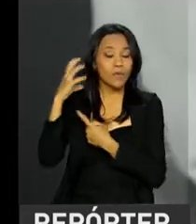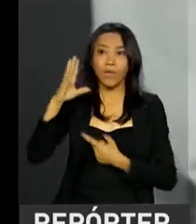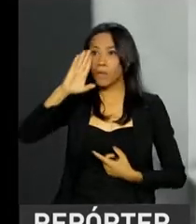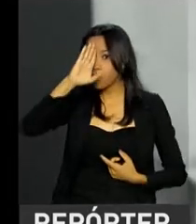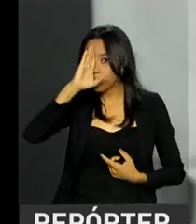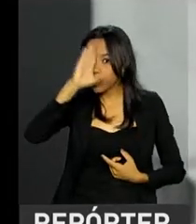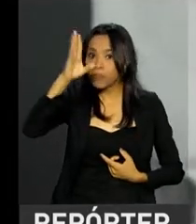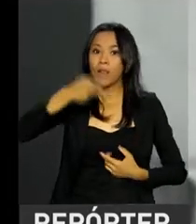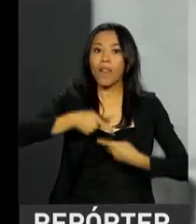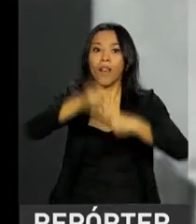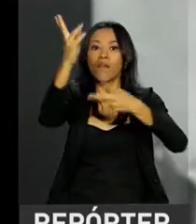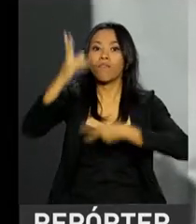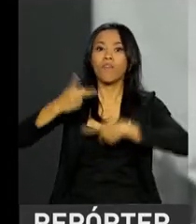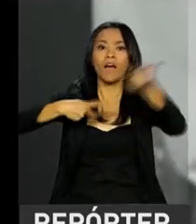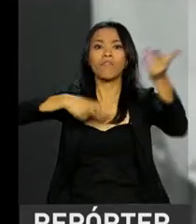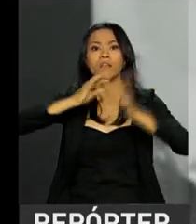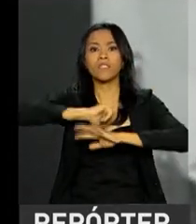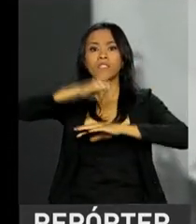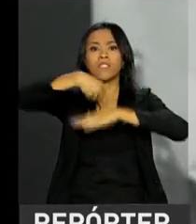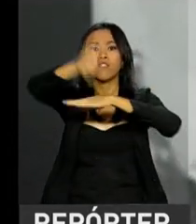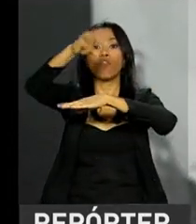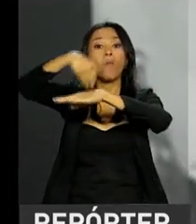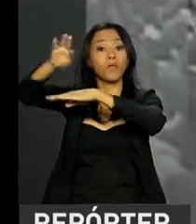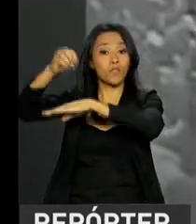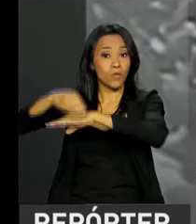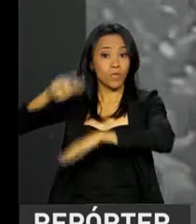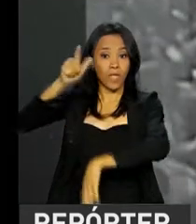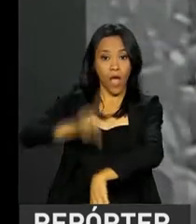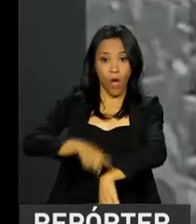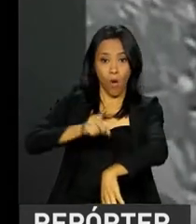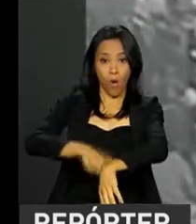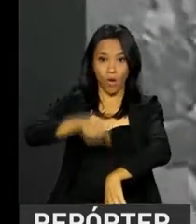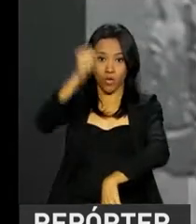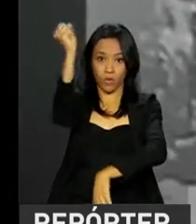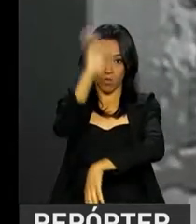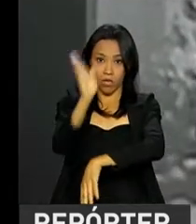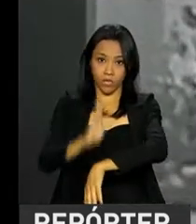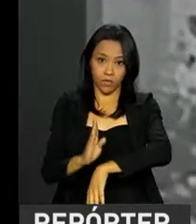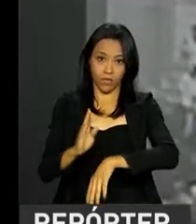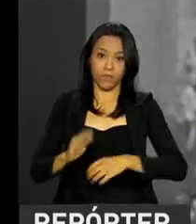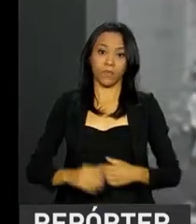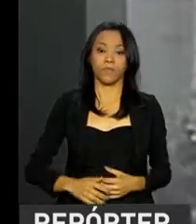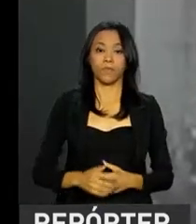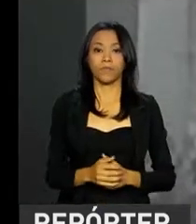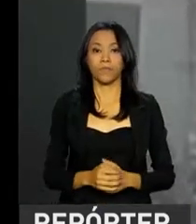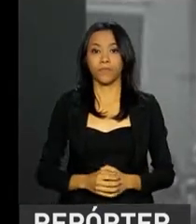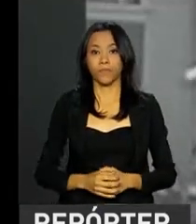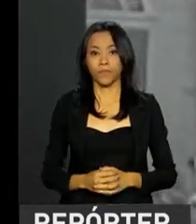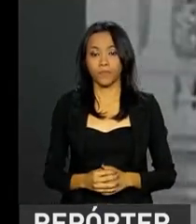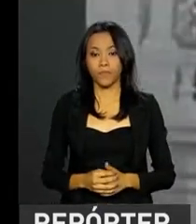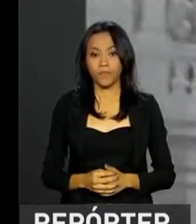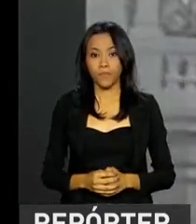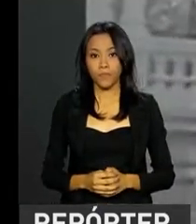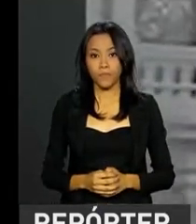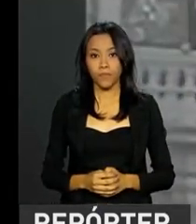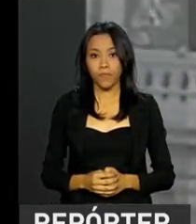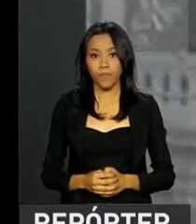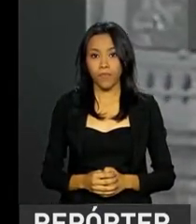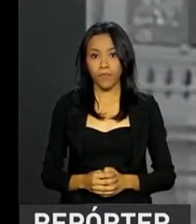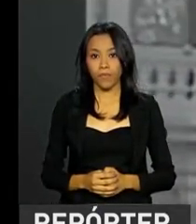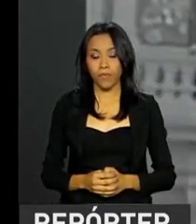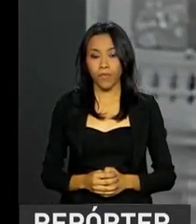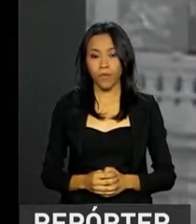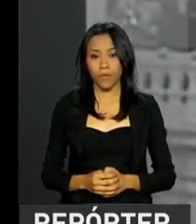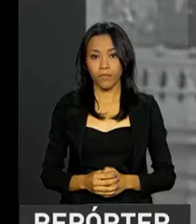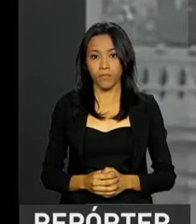atos do presidente da República na Hora do Brasil. O Departamento de Imprensa e Propaganda vai transmitir a